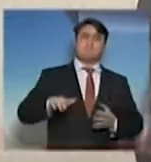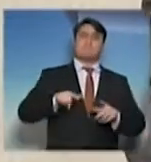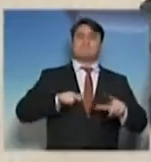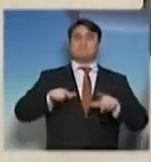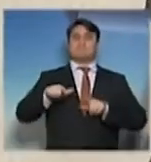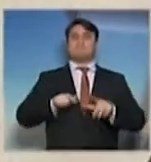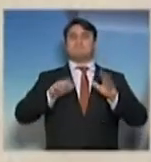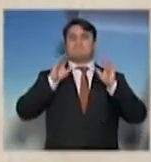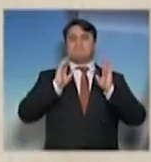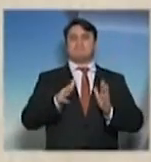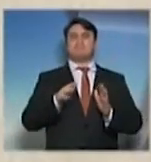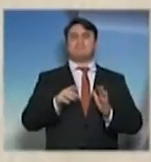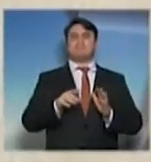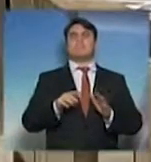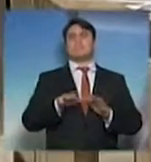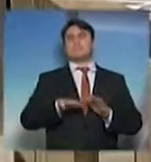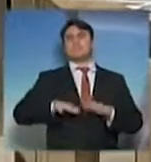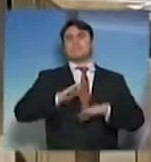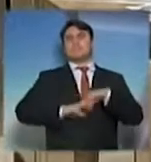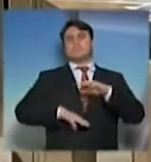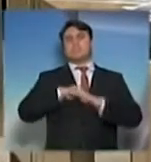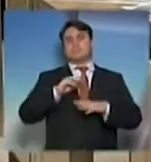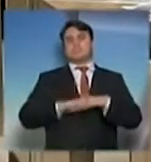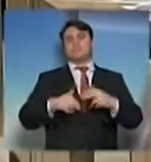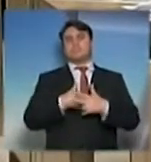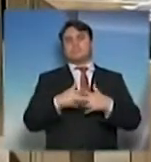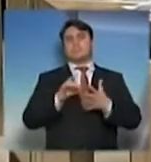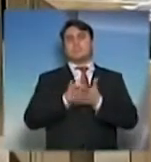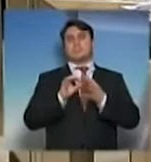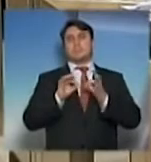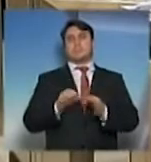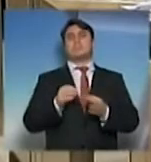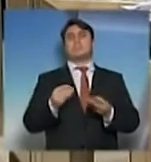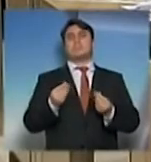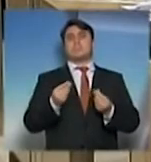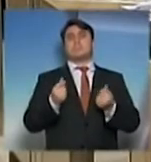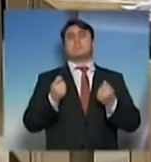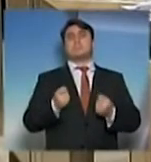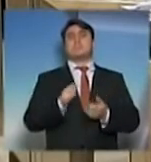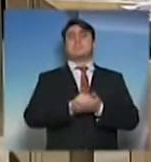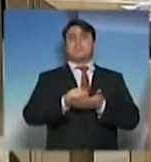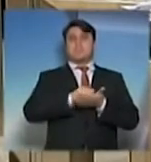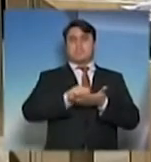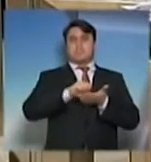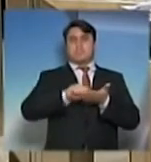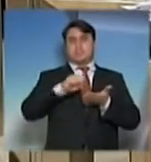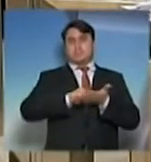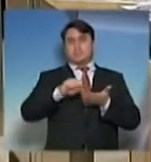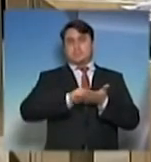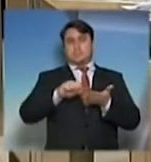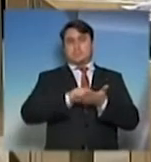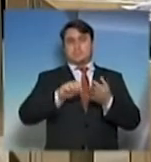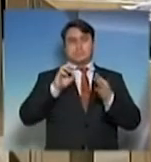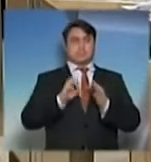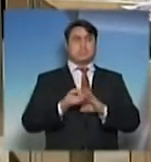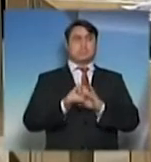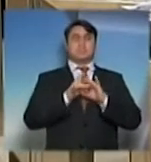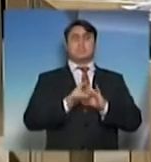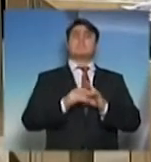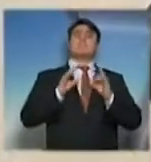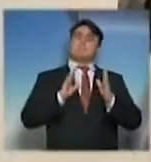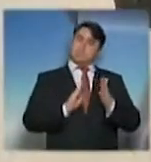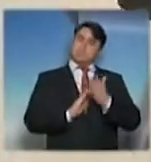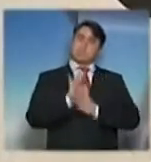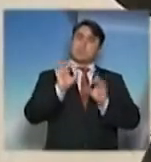trabalhadores que já estão exercendo na prática o esse cargo essa função de escrevente escreventes